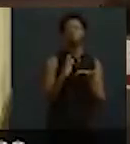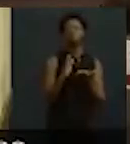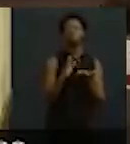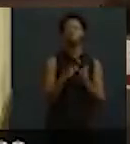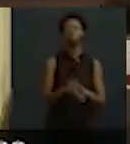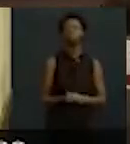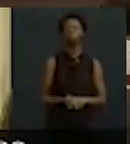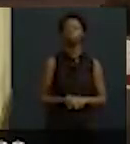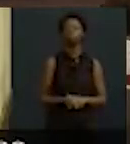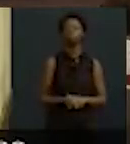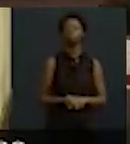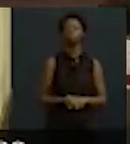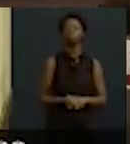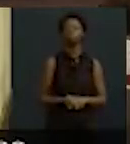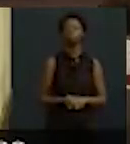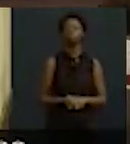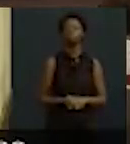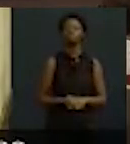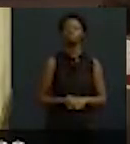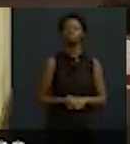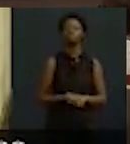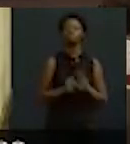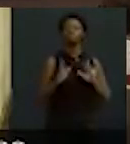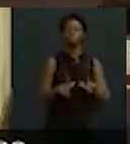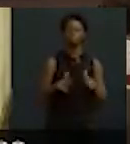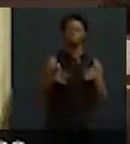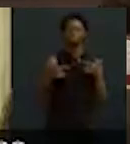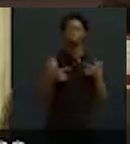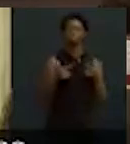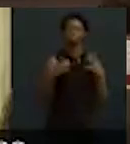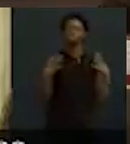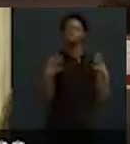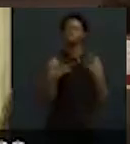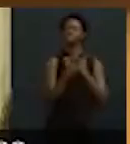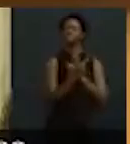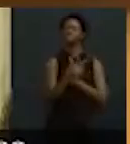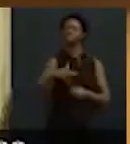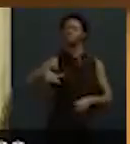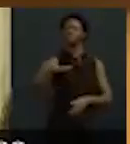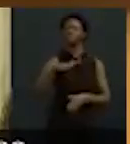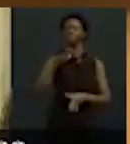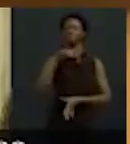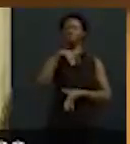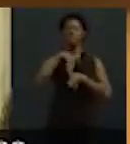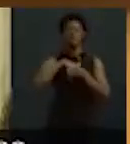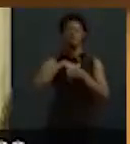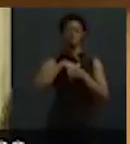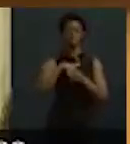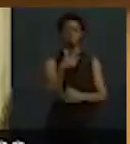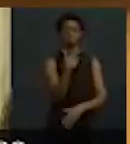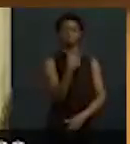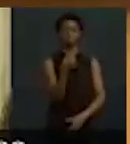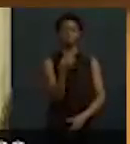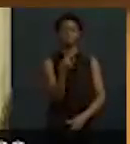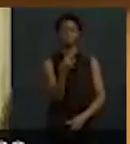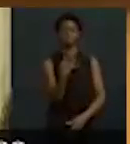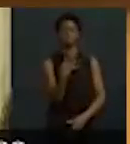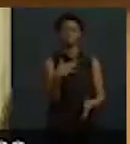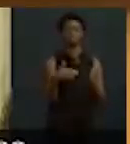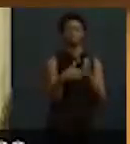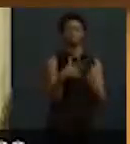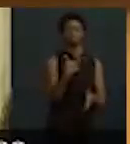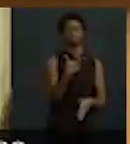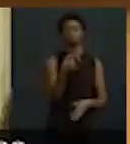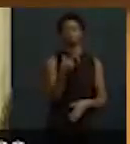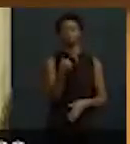uma profícua atuação na esfera eleitoral. De 2014 a